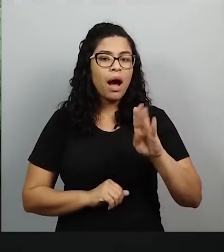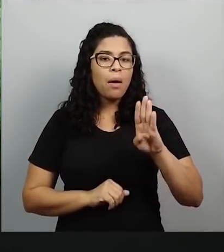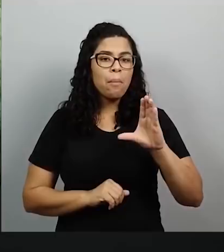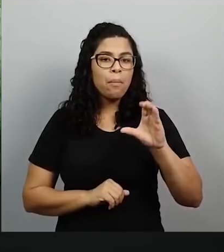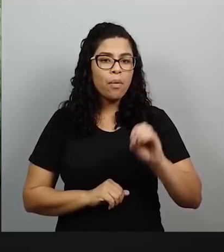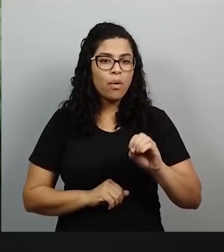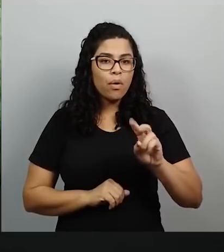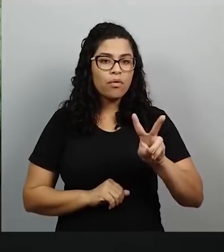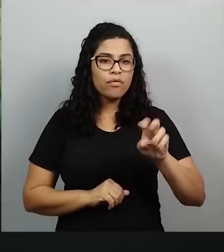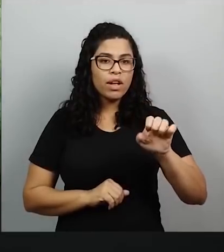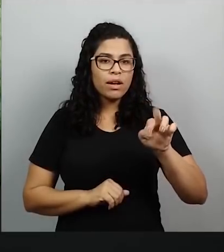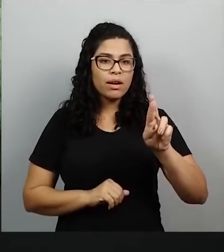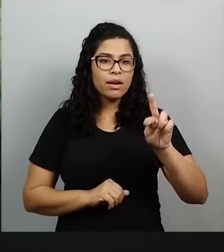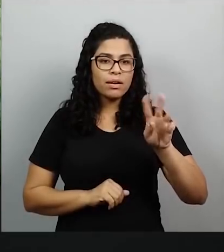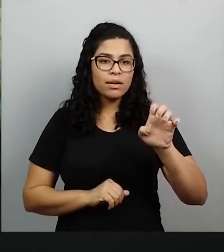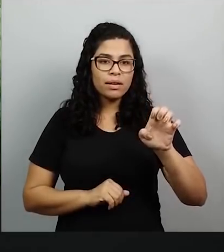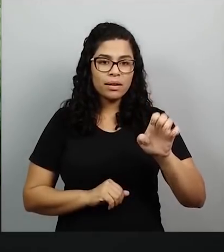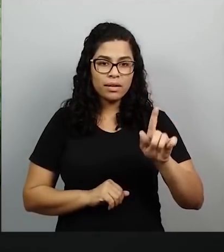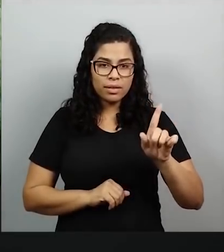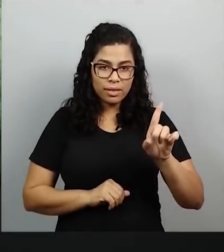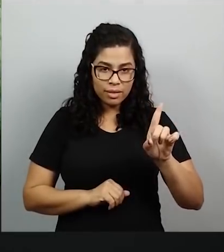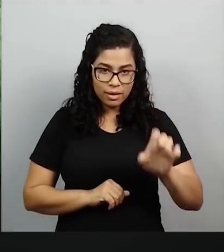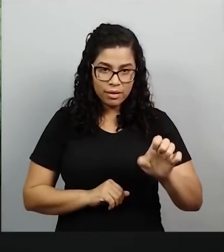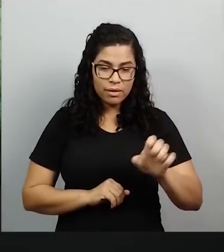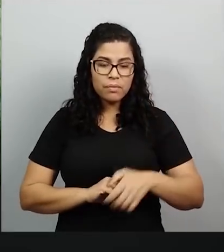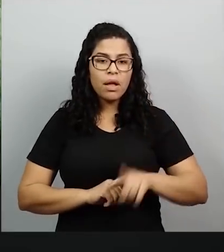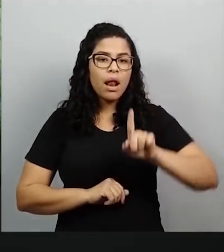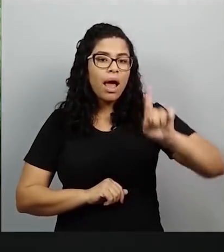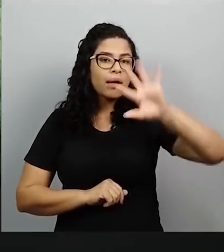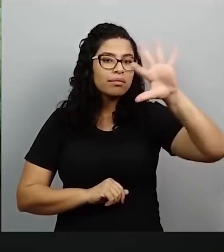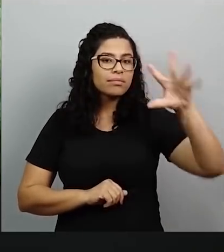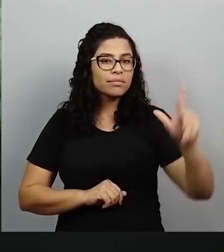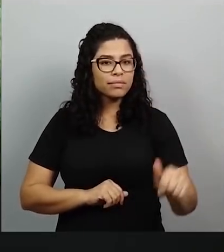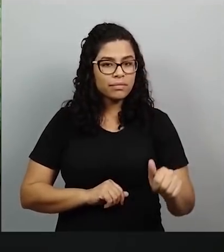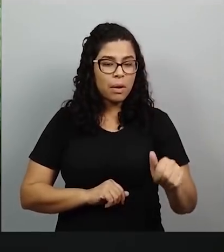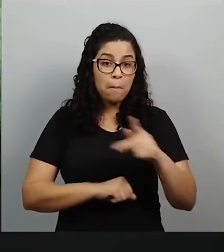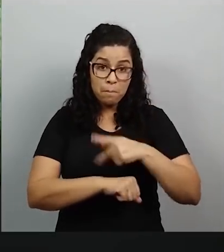litoral africano, que é um país que fala a língua portuguesa, inclusive.